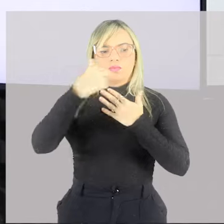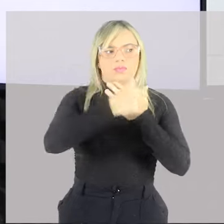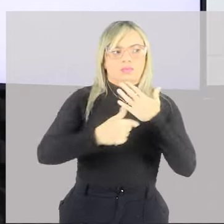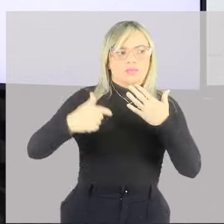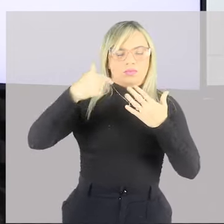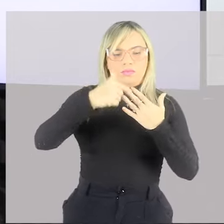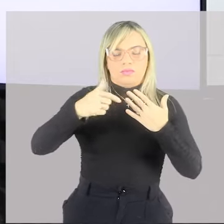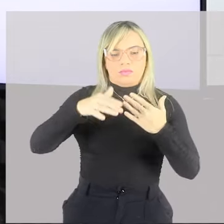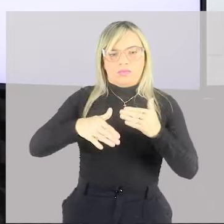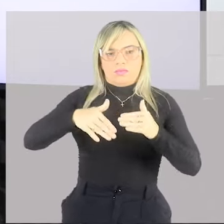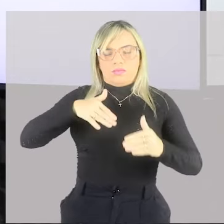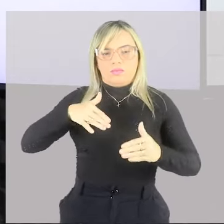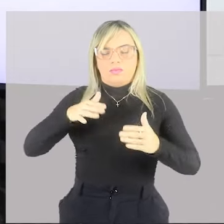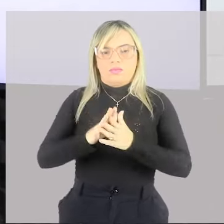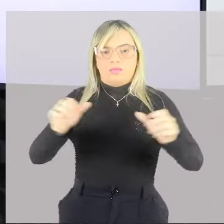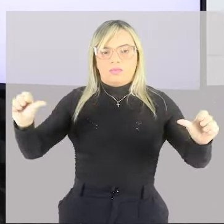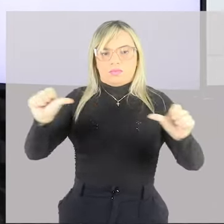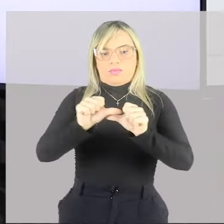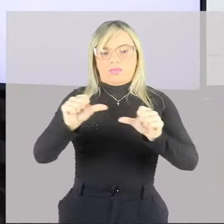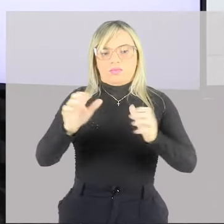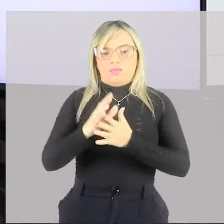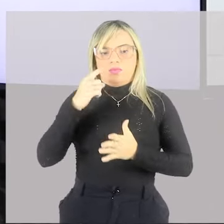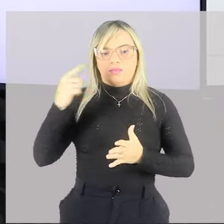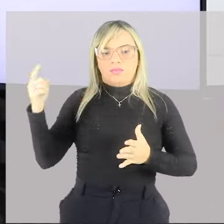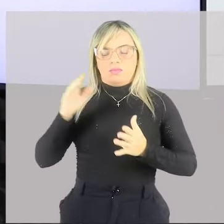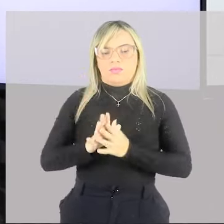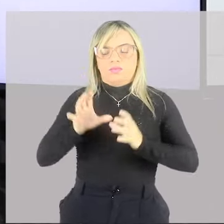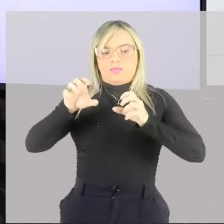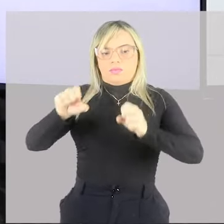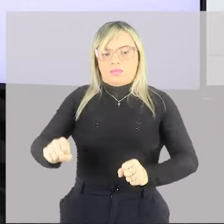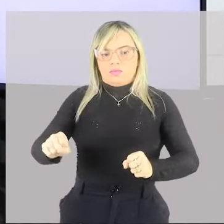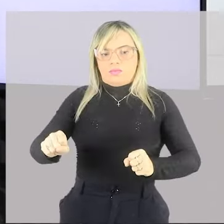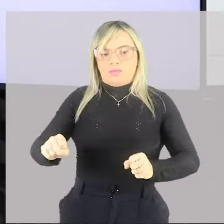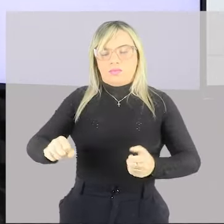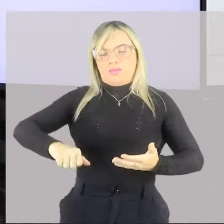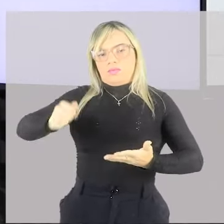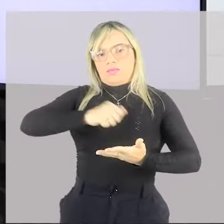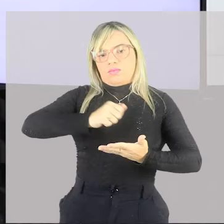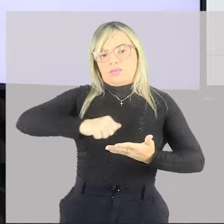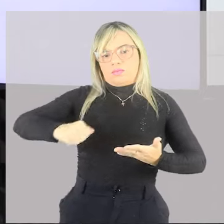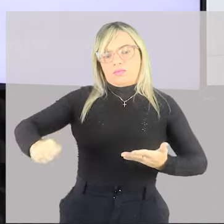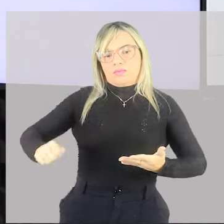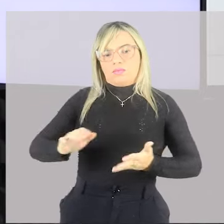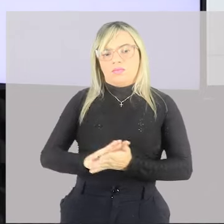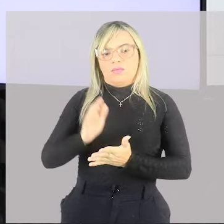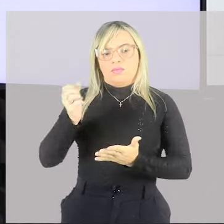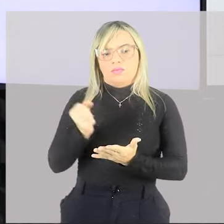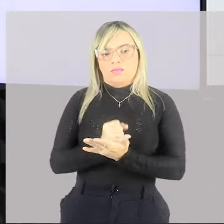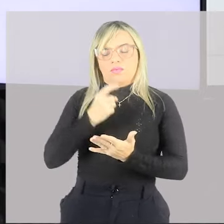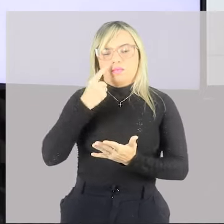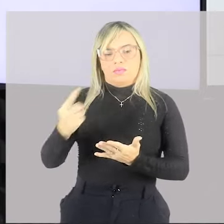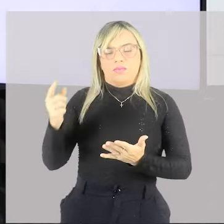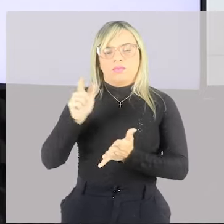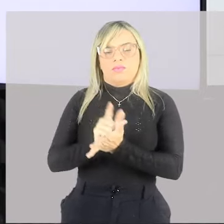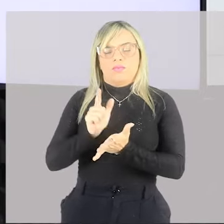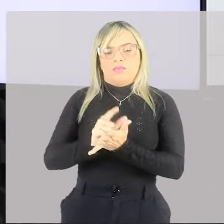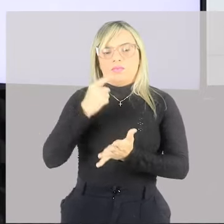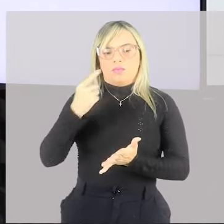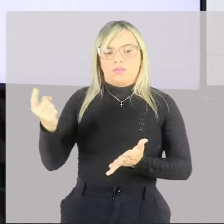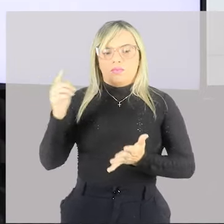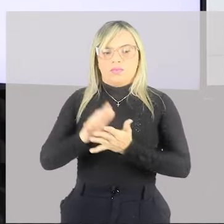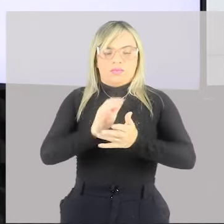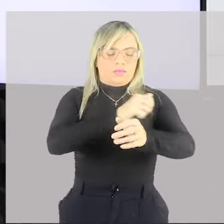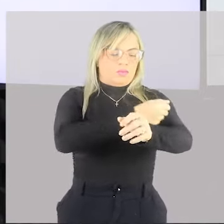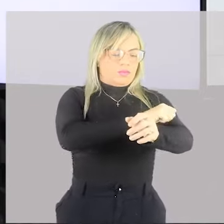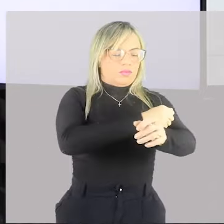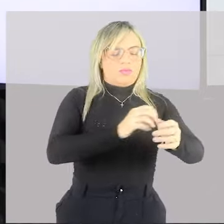tá aqui outra tá mais assimétrica ele segura um pergaminho escrevendo alguma coisa a roupa né O que tem três dobras de um